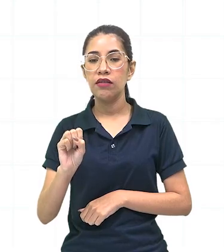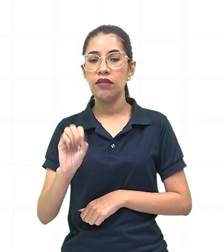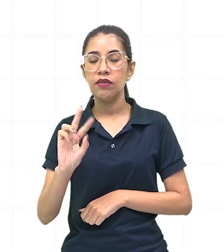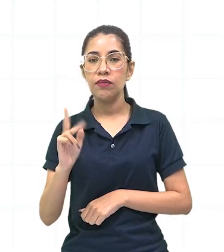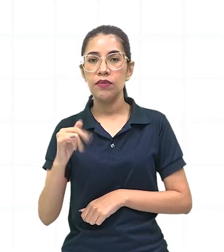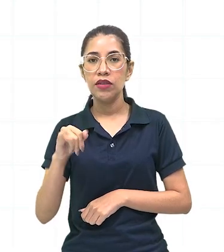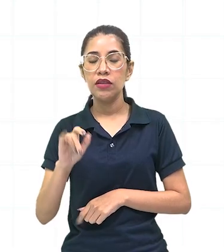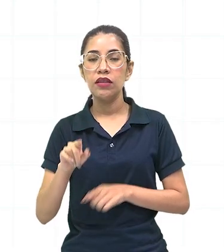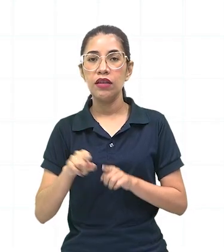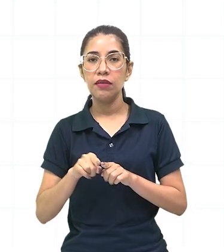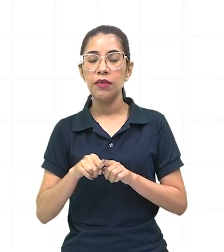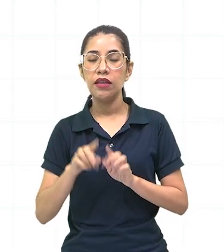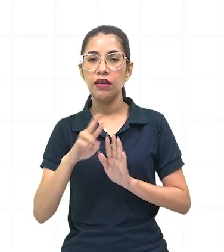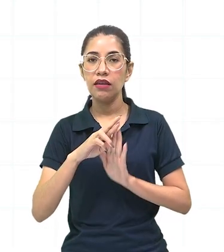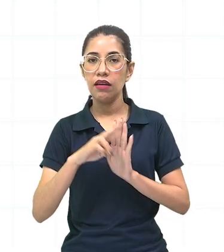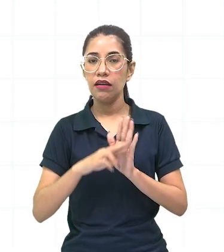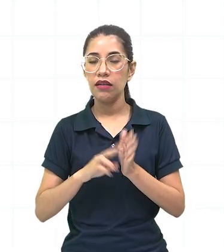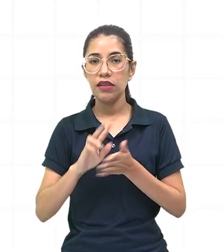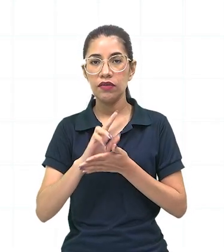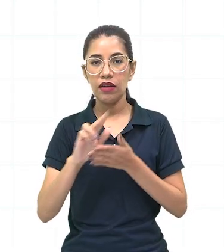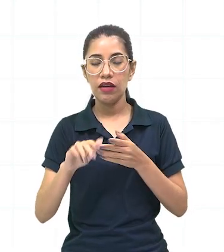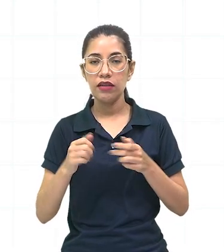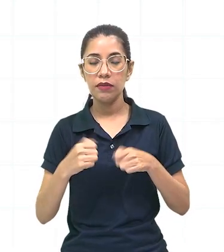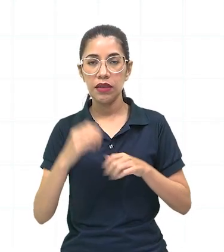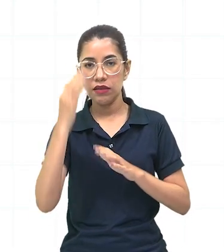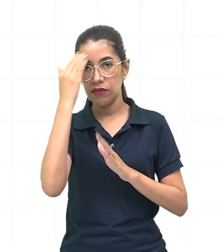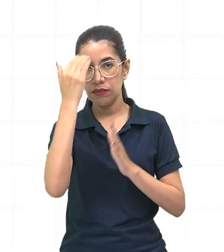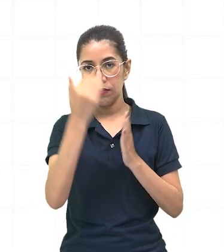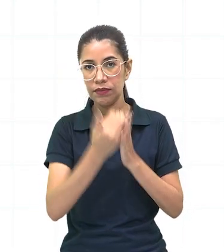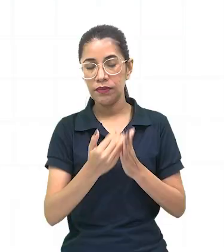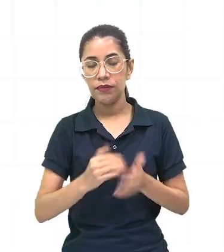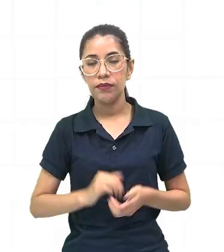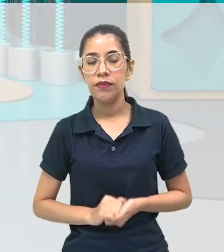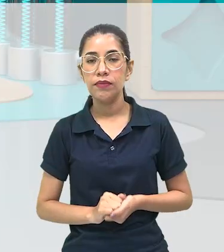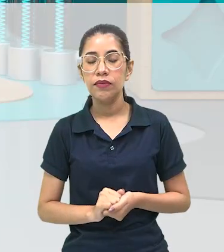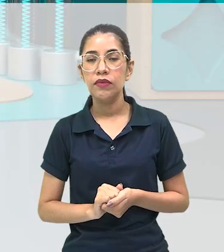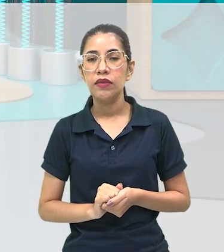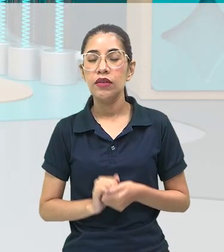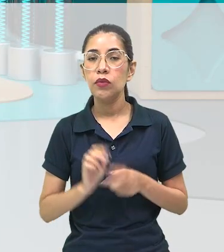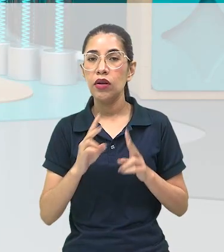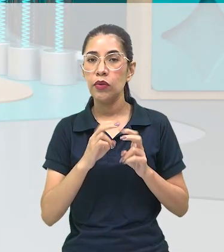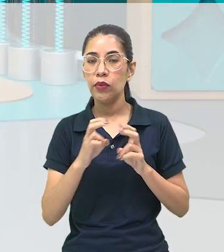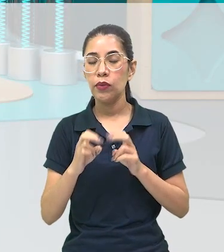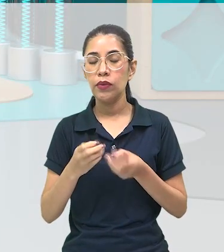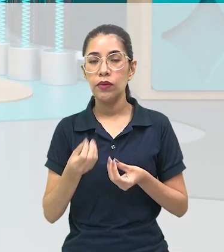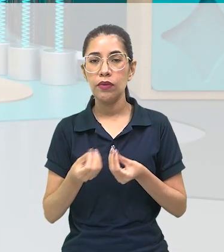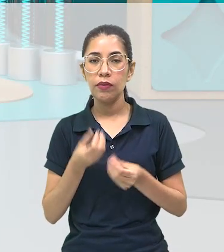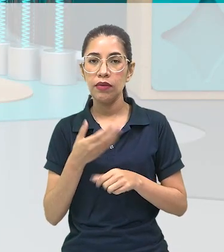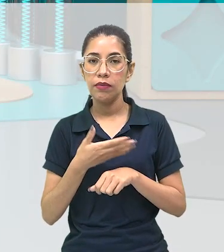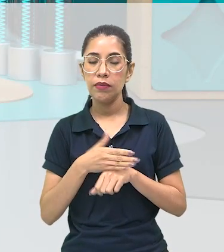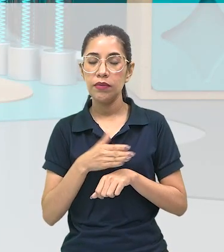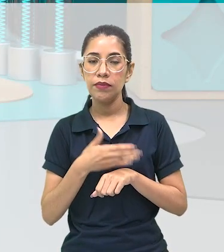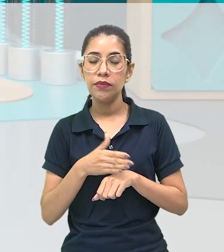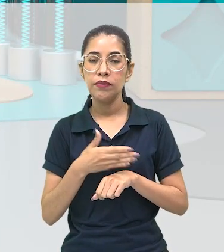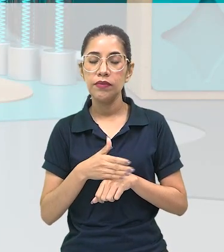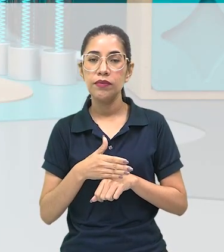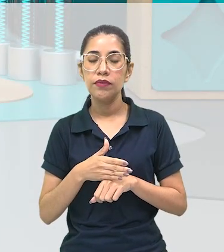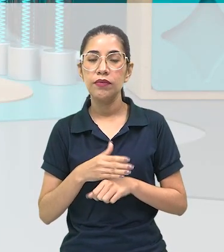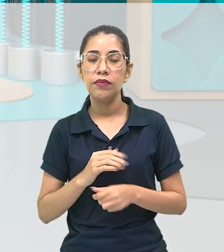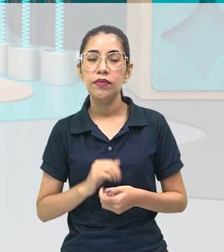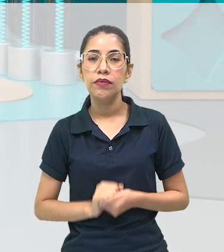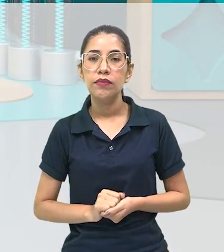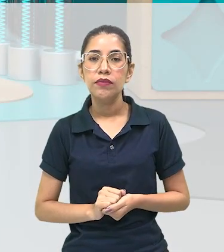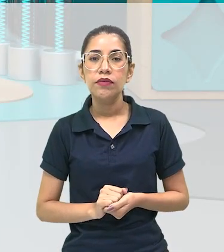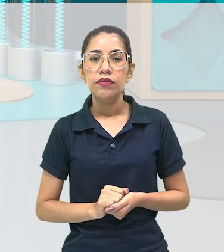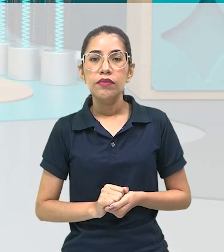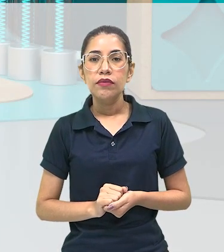e cerimônias. Então, gente, o sumô ele é praticado, né, a luta, mesmo o combate